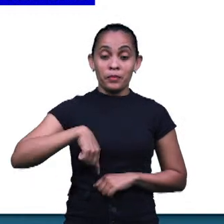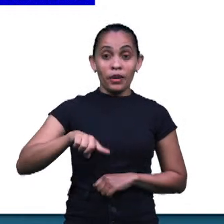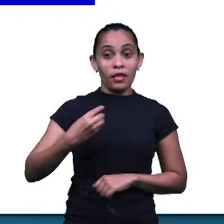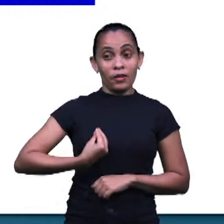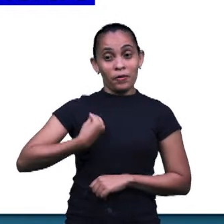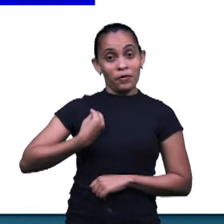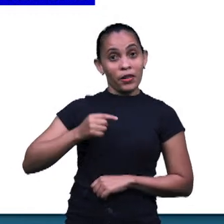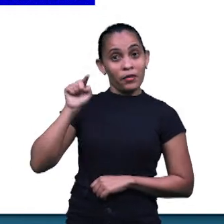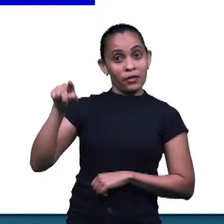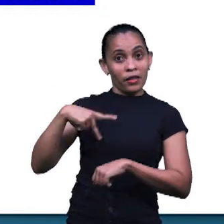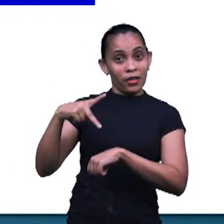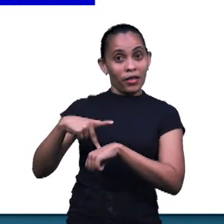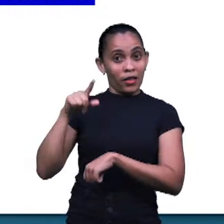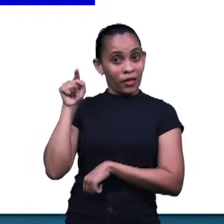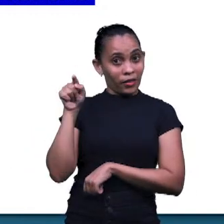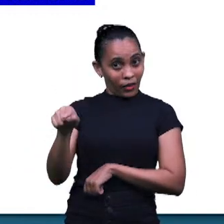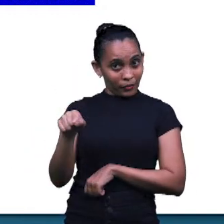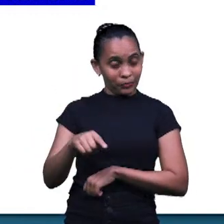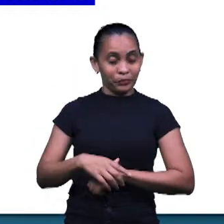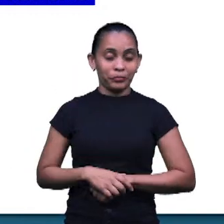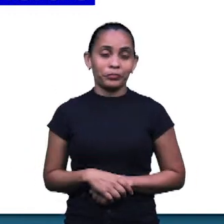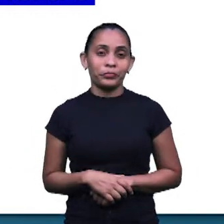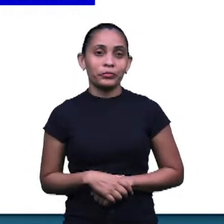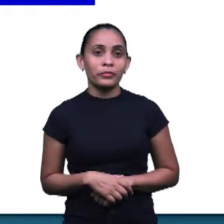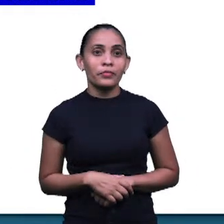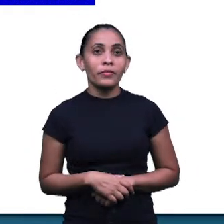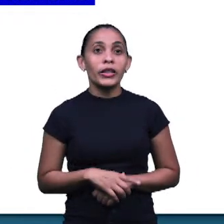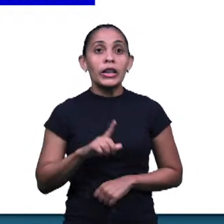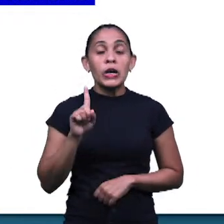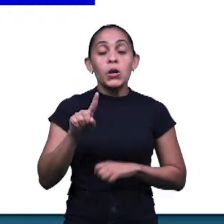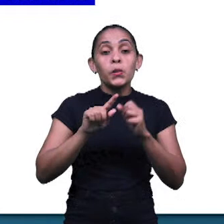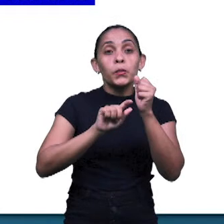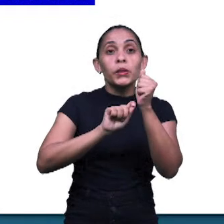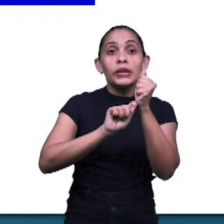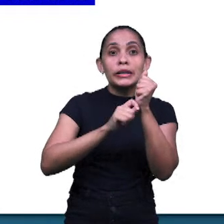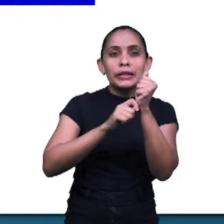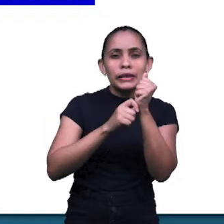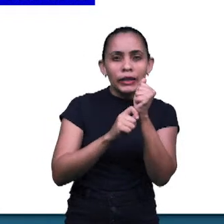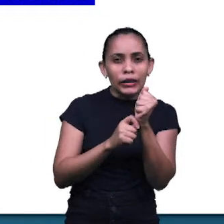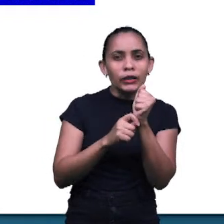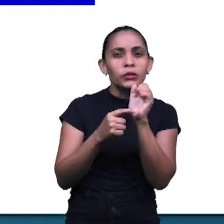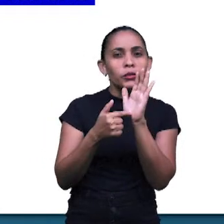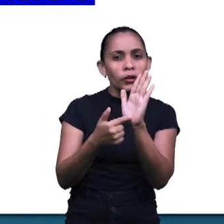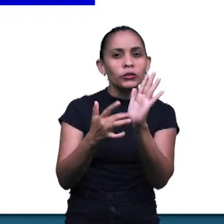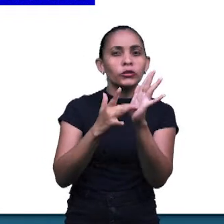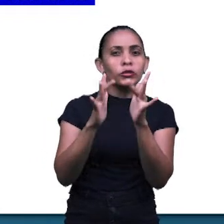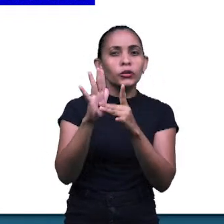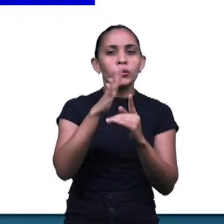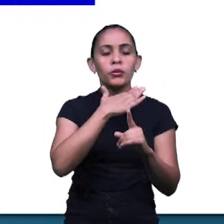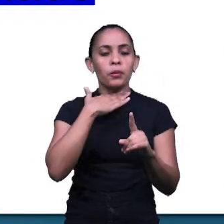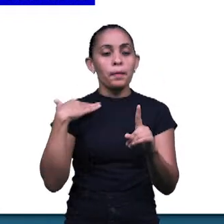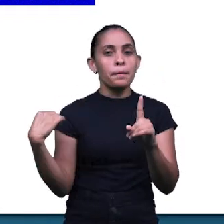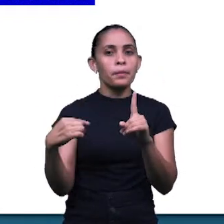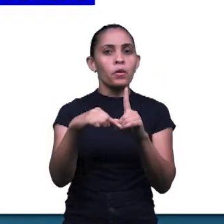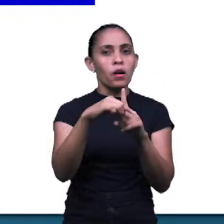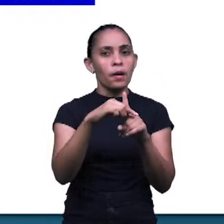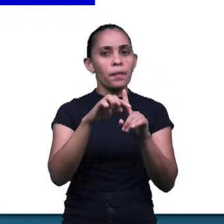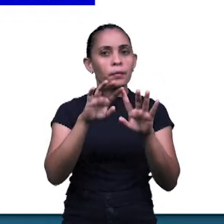Budapeste, e ele escreveu o seguinte, ele disse assim: o mistério contido na morte e ressurreição de